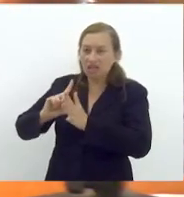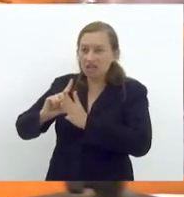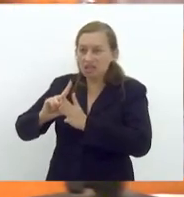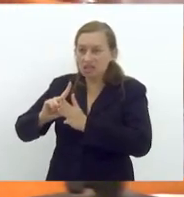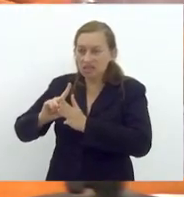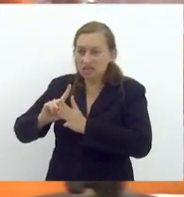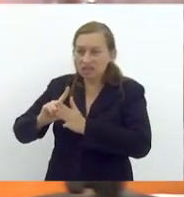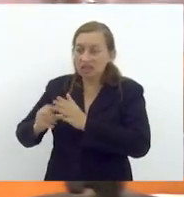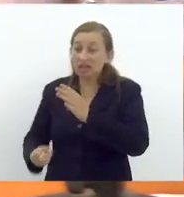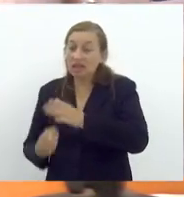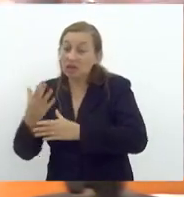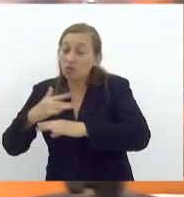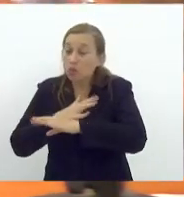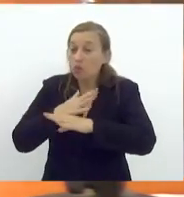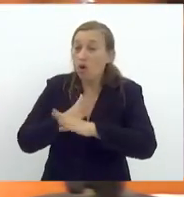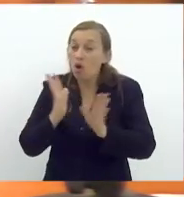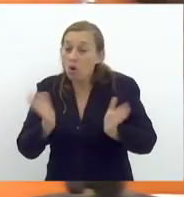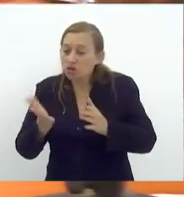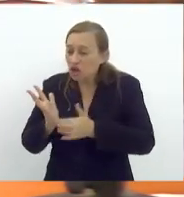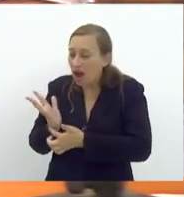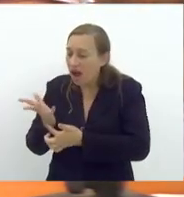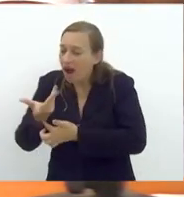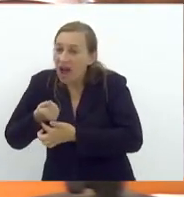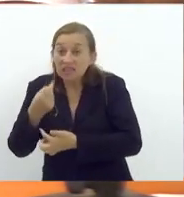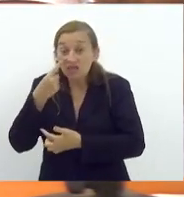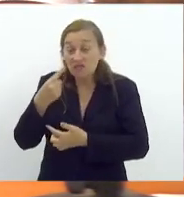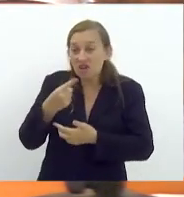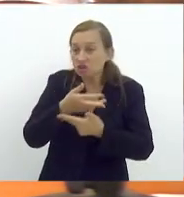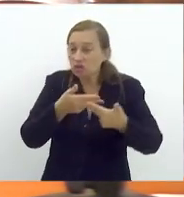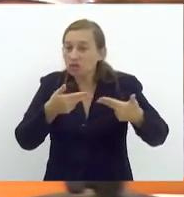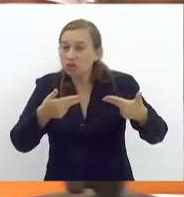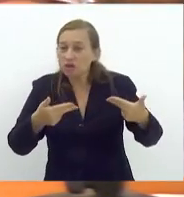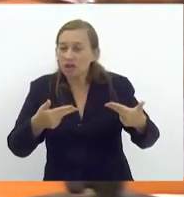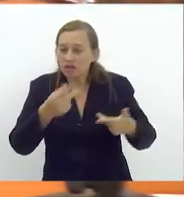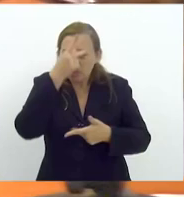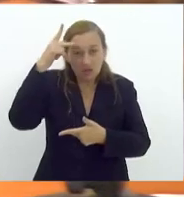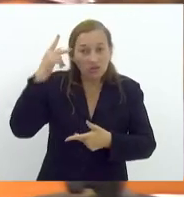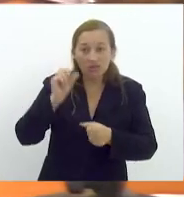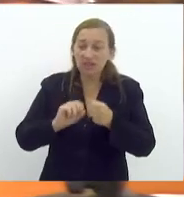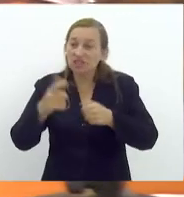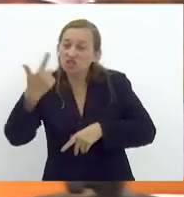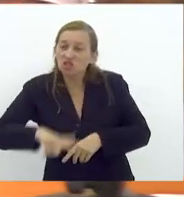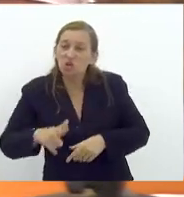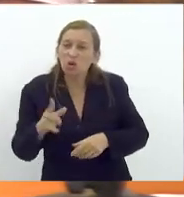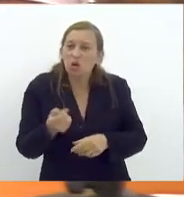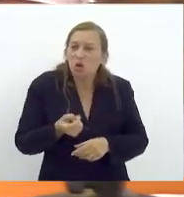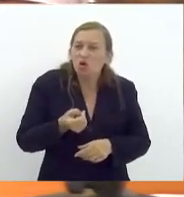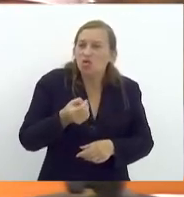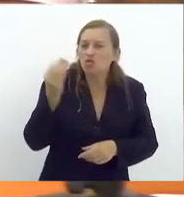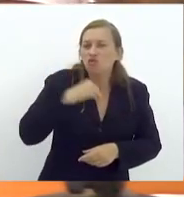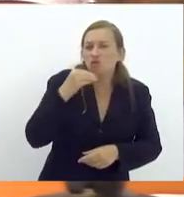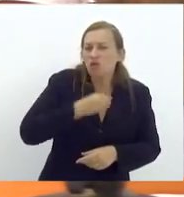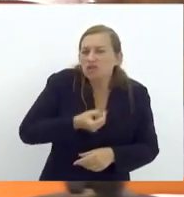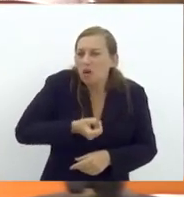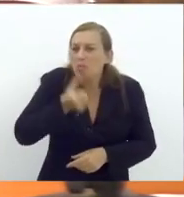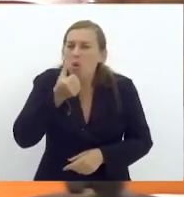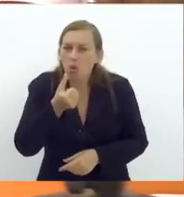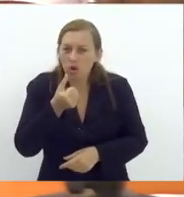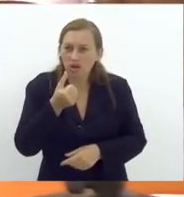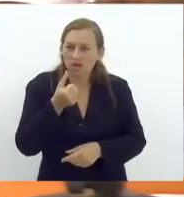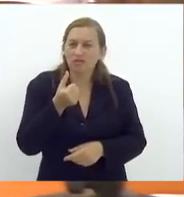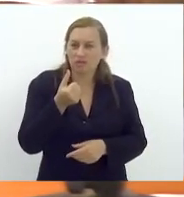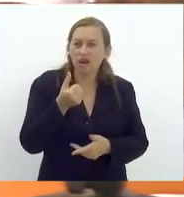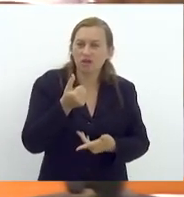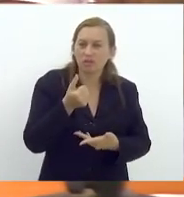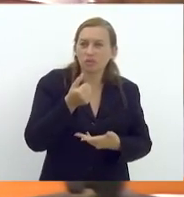através da arte hoje vejo a gente fazendo isso de novo mas com pouca força e entendimento de nossas